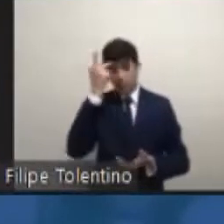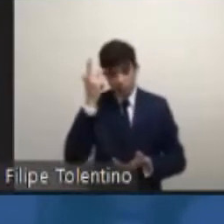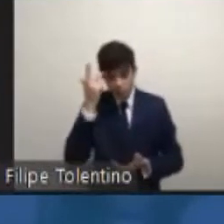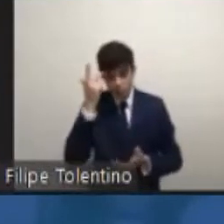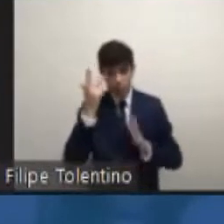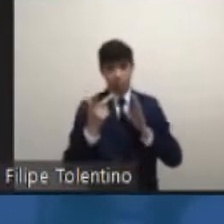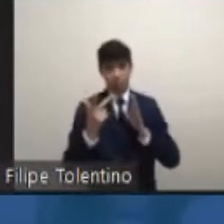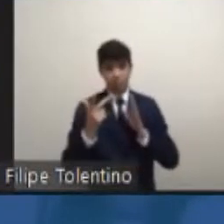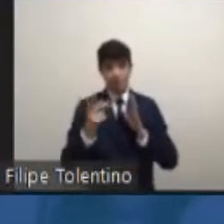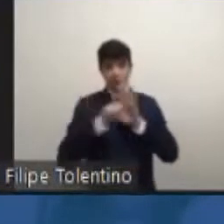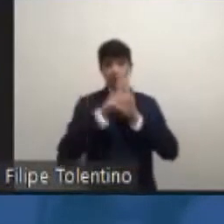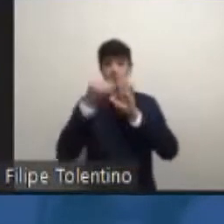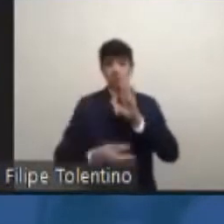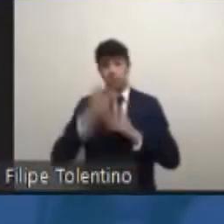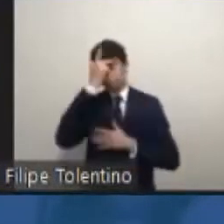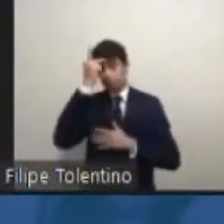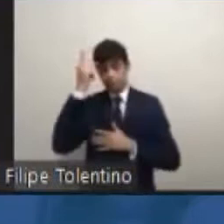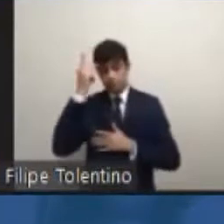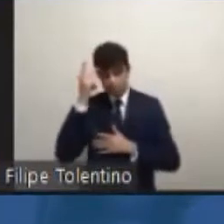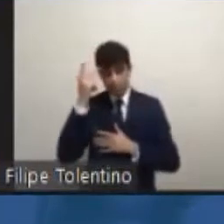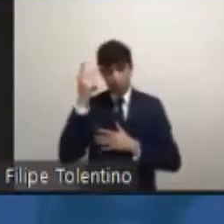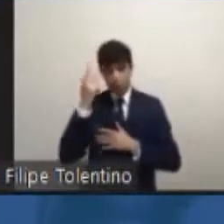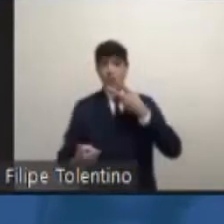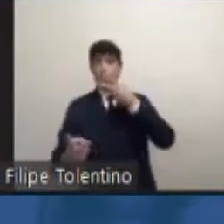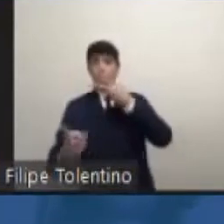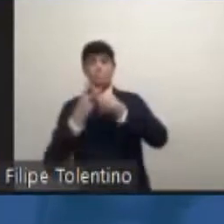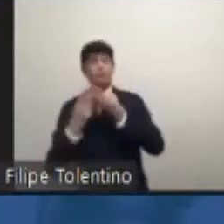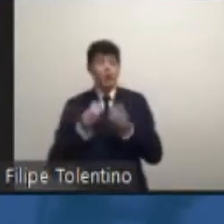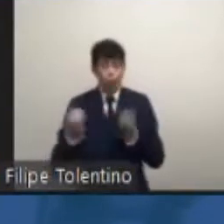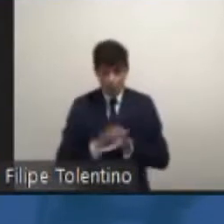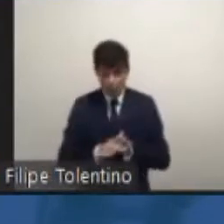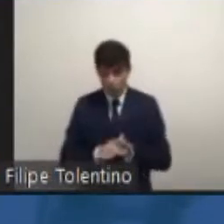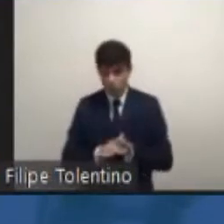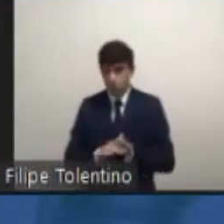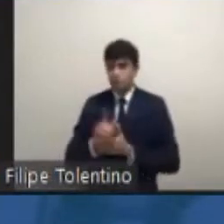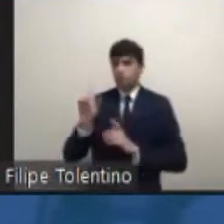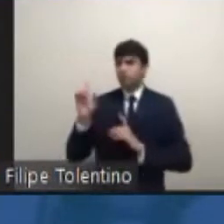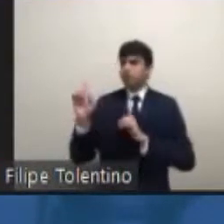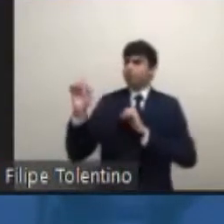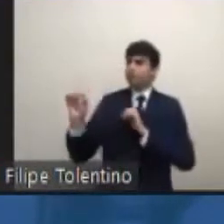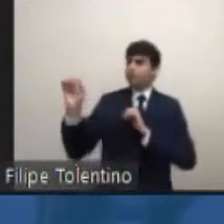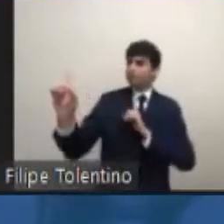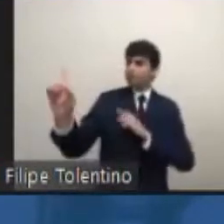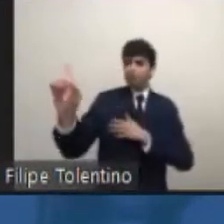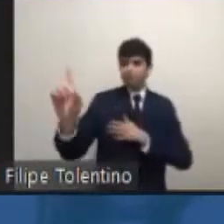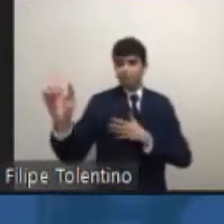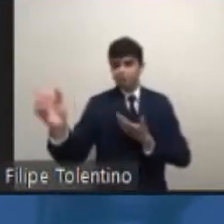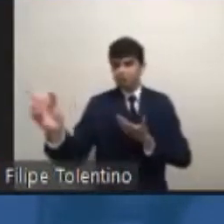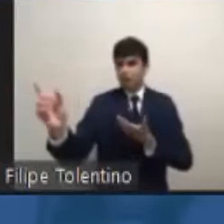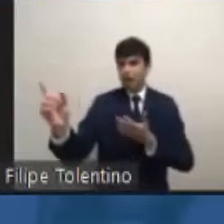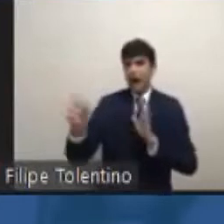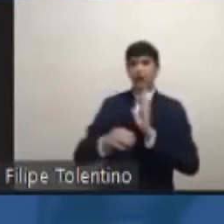desamparo, inválido, ferido, iminente perigo. O sujeito ativo, o autor, é aquele que se omite em prestar